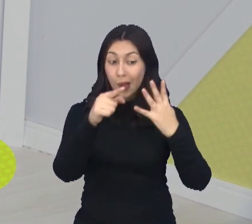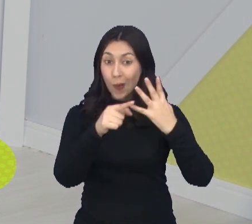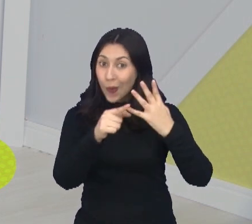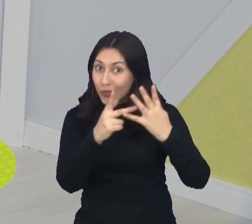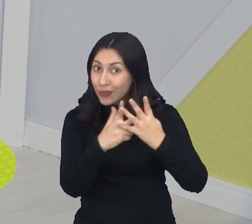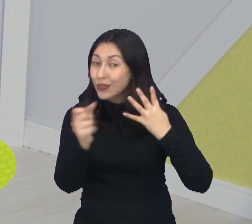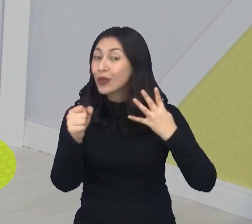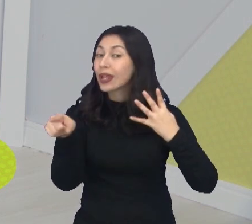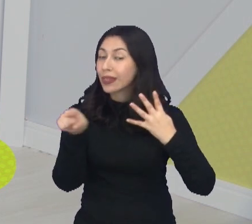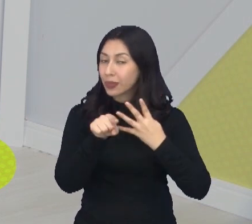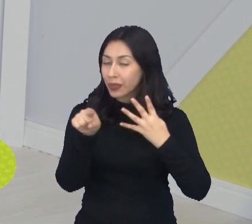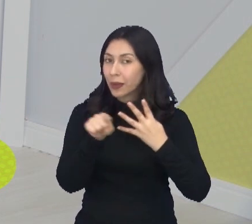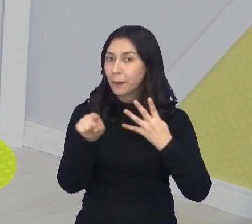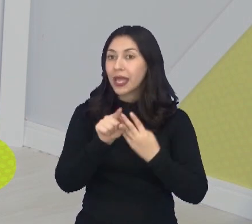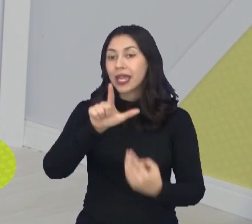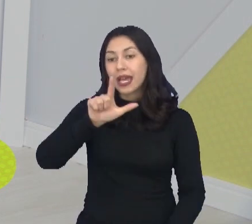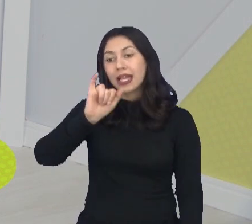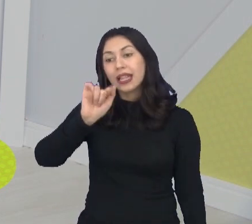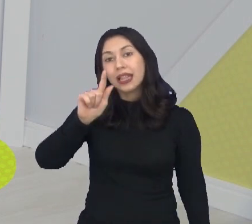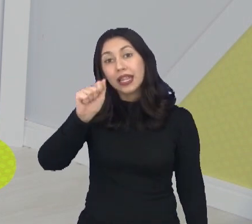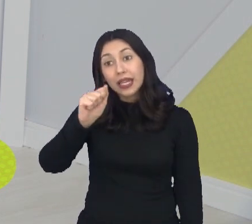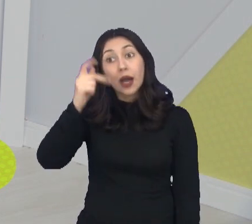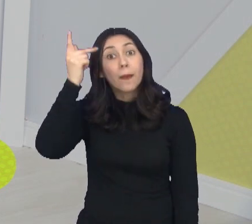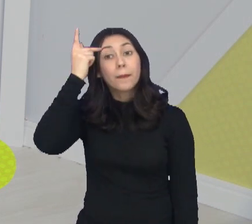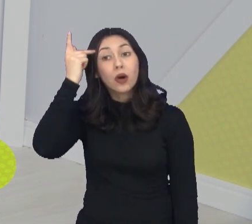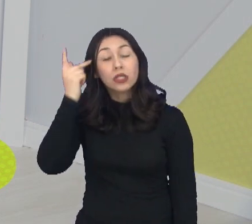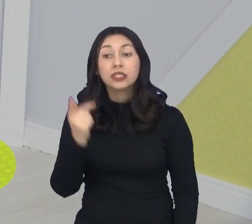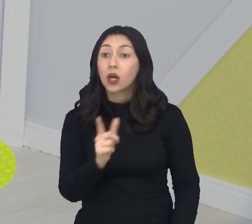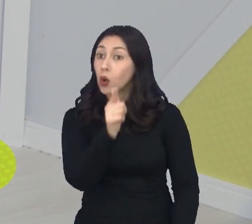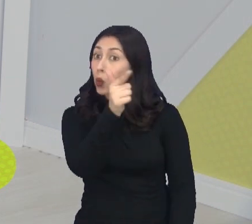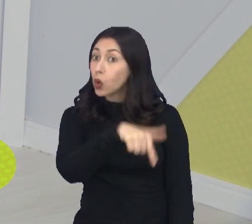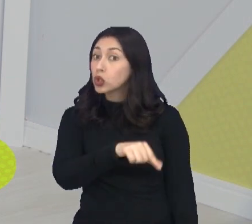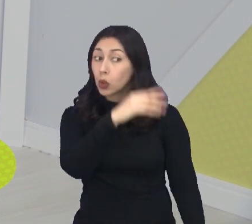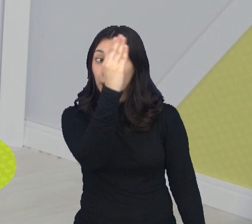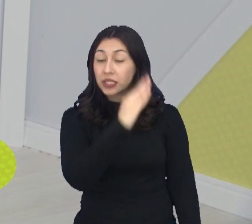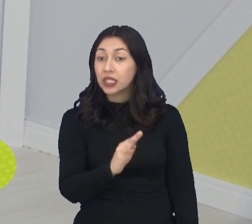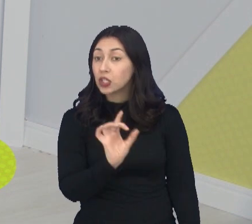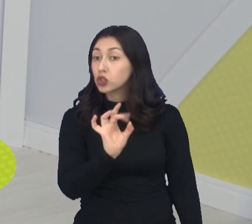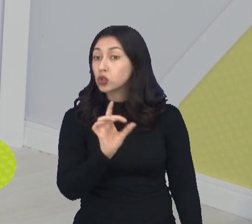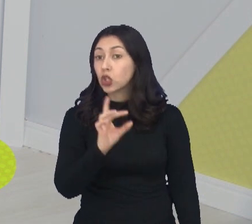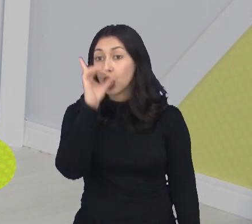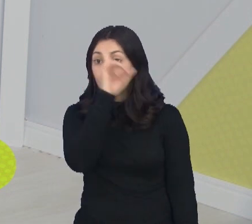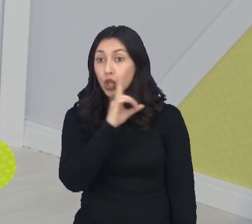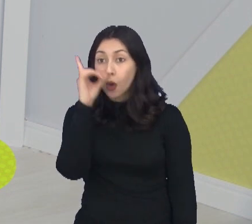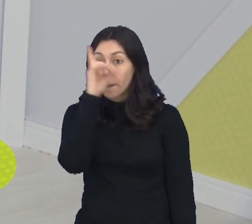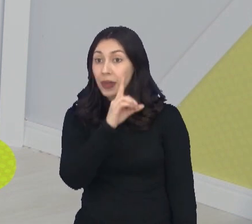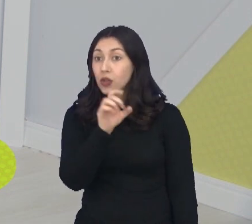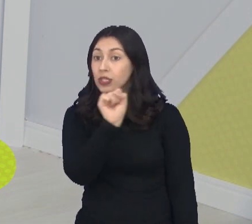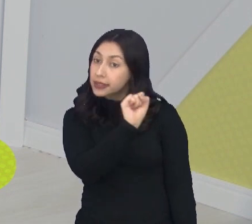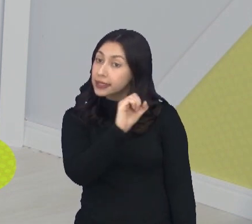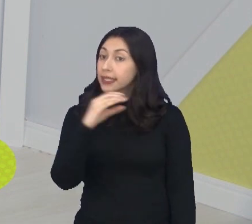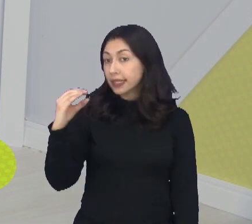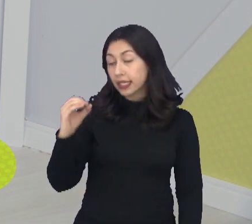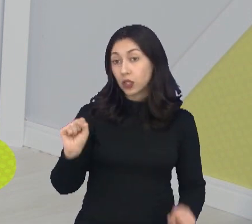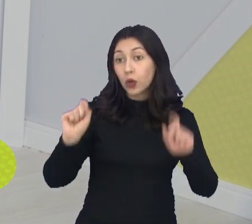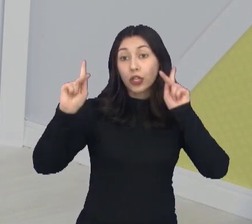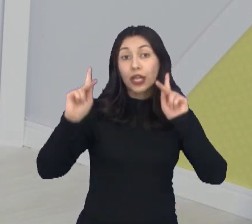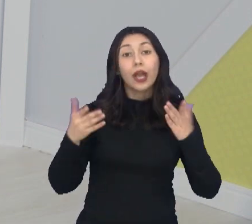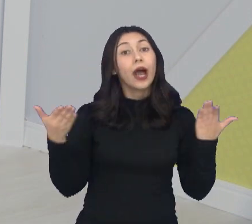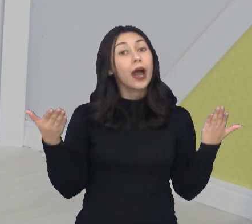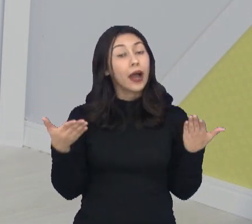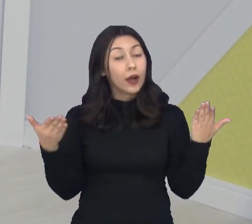dentro da Liga Paulista. Liga Nacional, repito, próximo jogo domingo contra o São Lourenço, lá em Santa Catarina, tá certo? Vamos